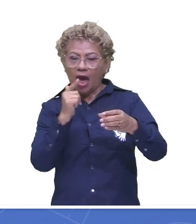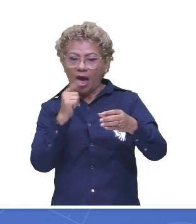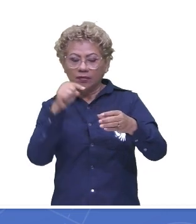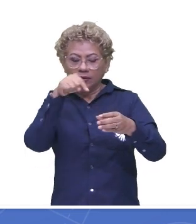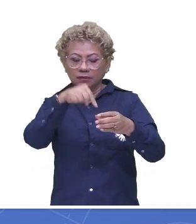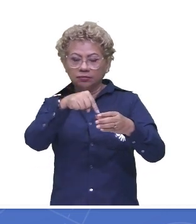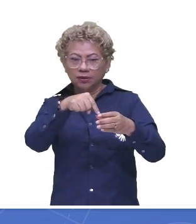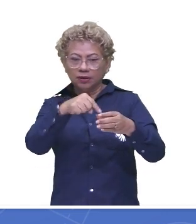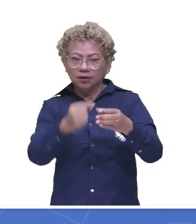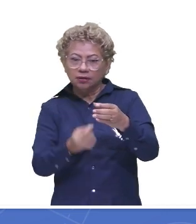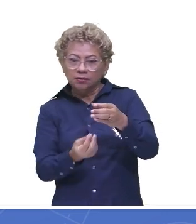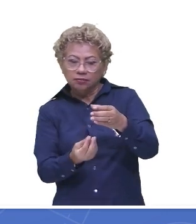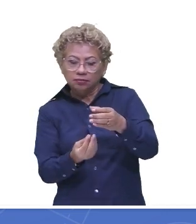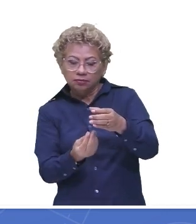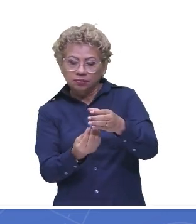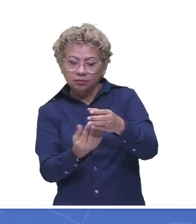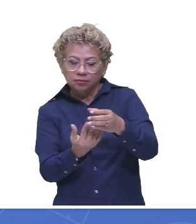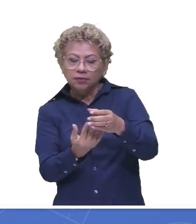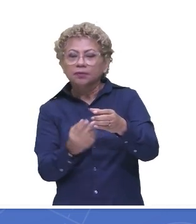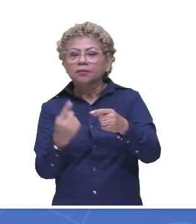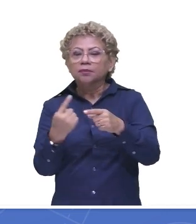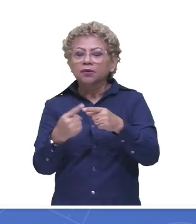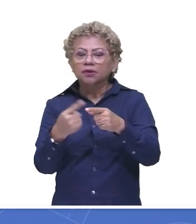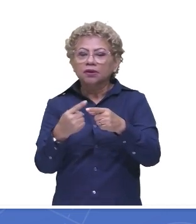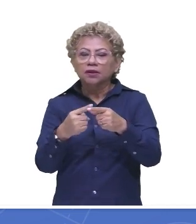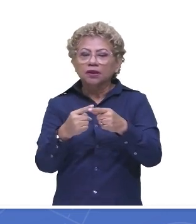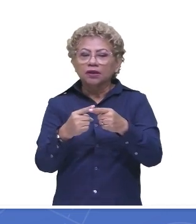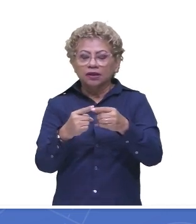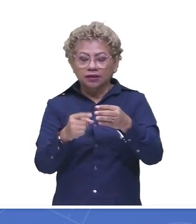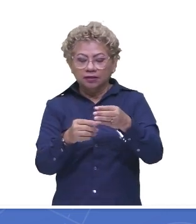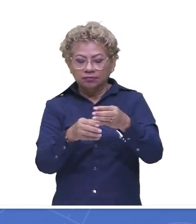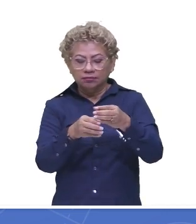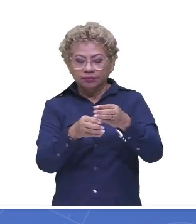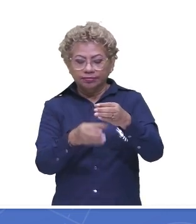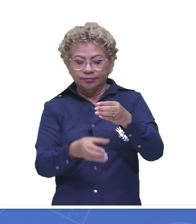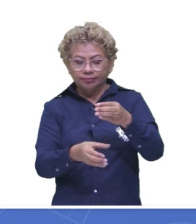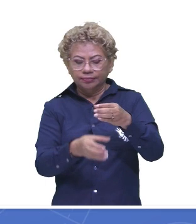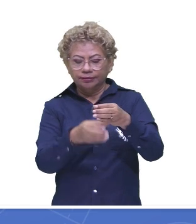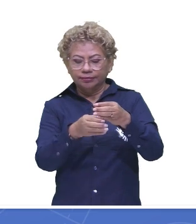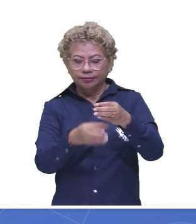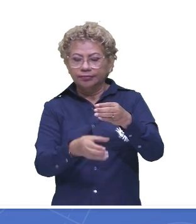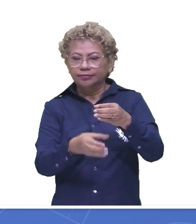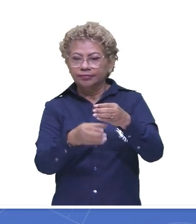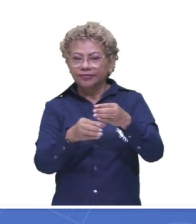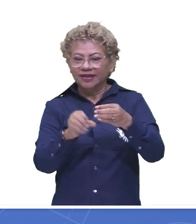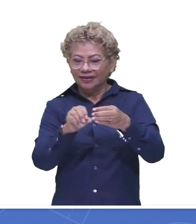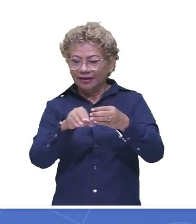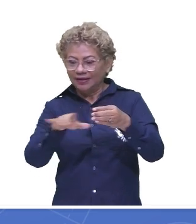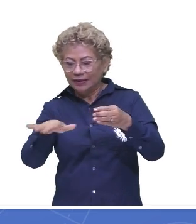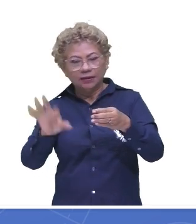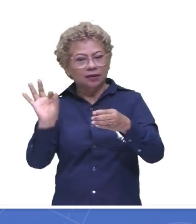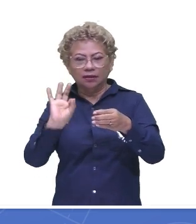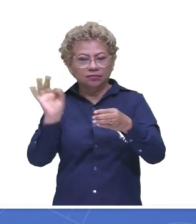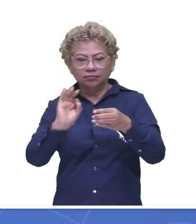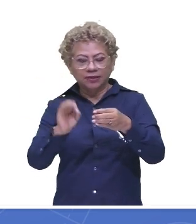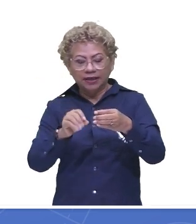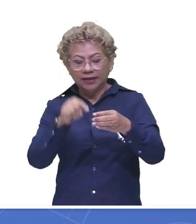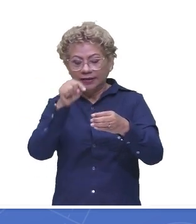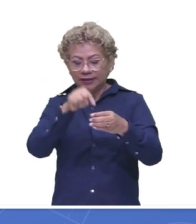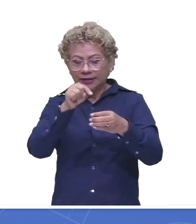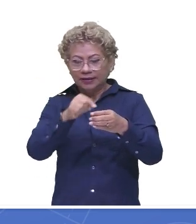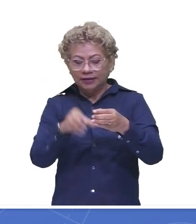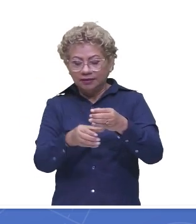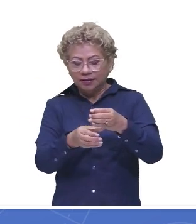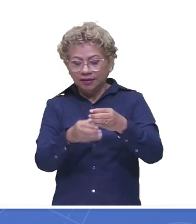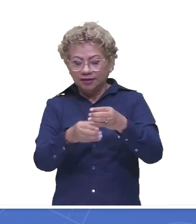ali, ela vai assumir a forma cilíndrica. Por quê? Porque está num copo cilíndrico, beleza? Por isso que é variável. A estrutura interna